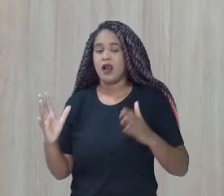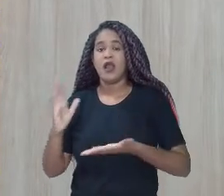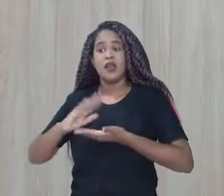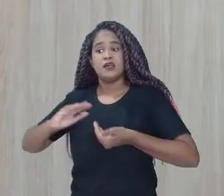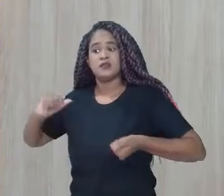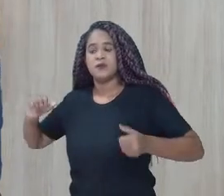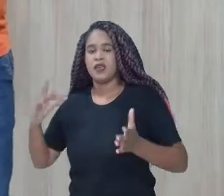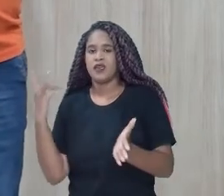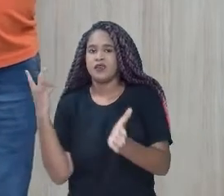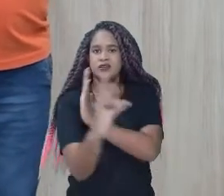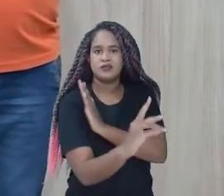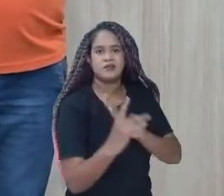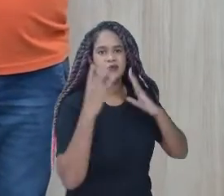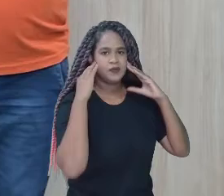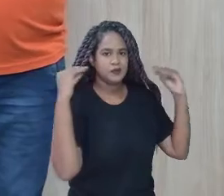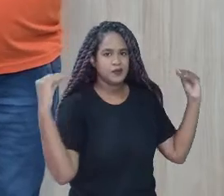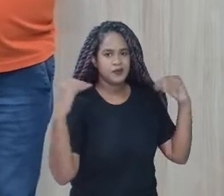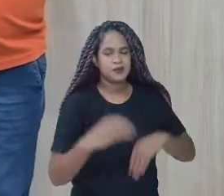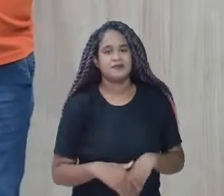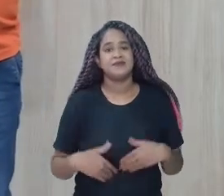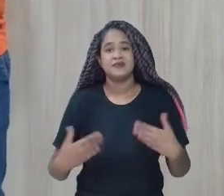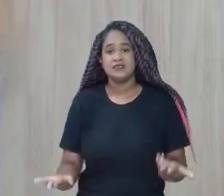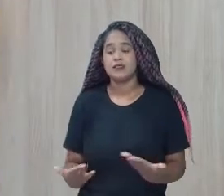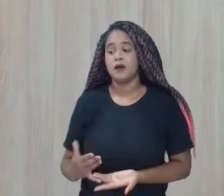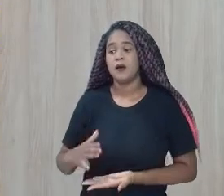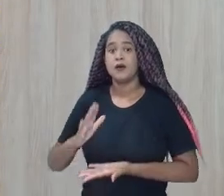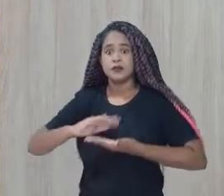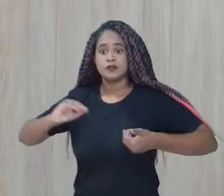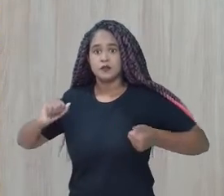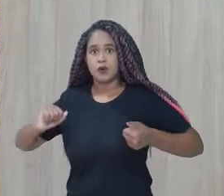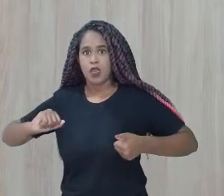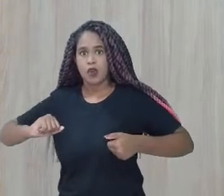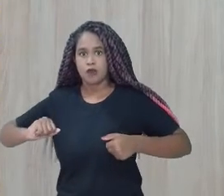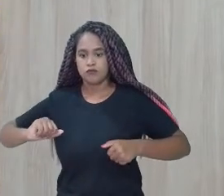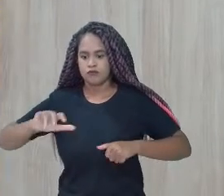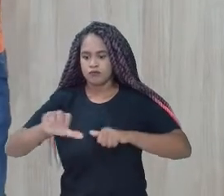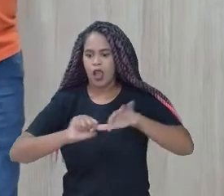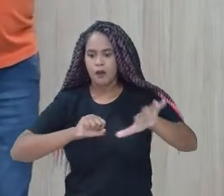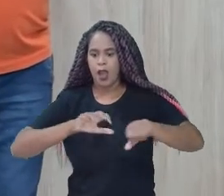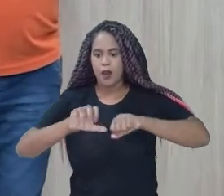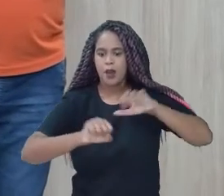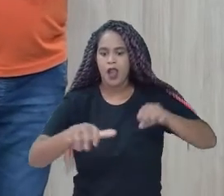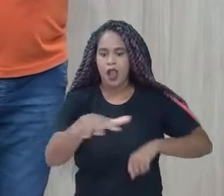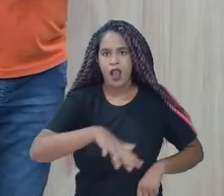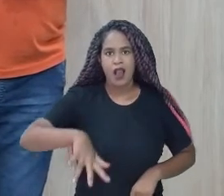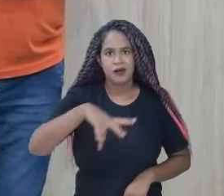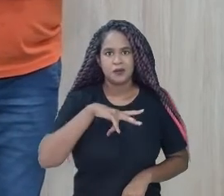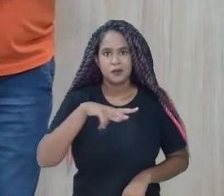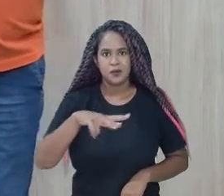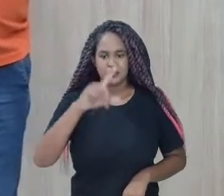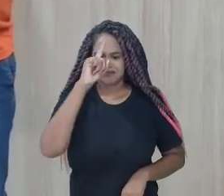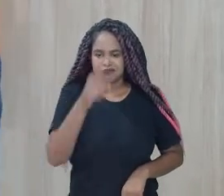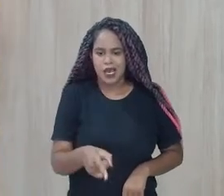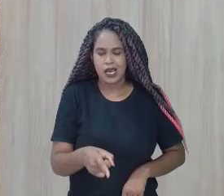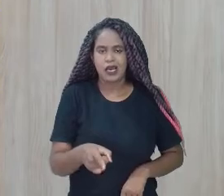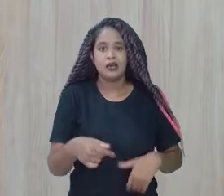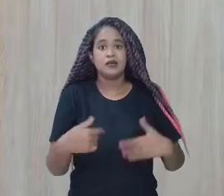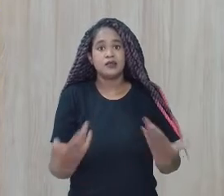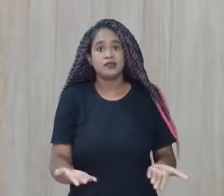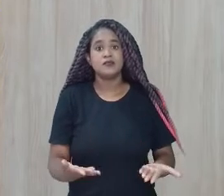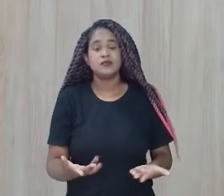inimiga da Holanda. Então, quando os espanhóis dominam os territórios portugueses, eles